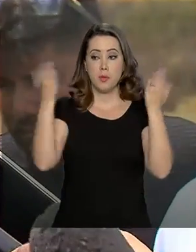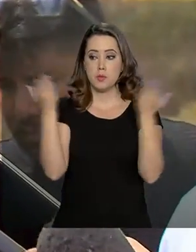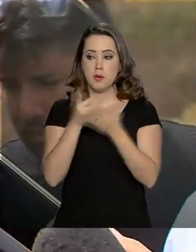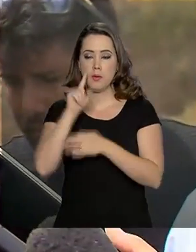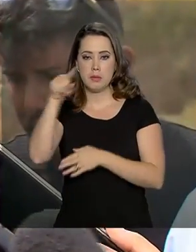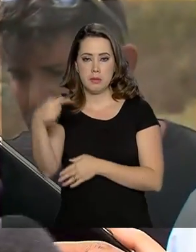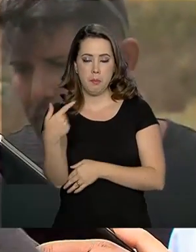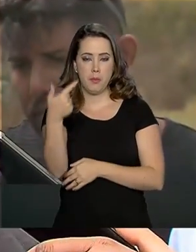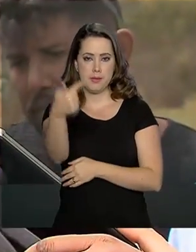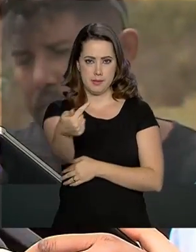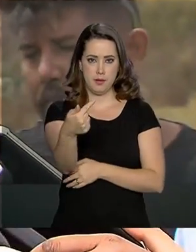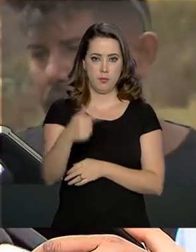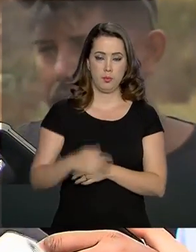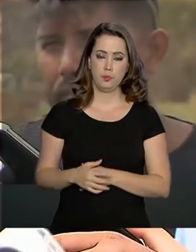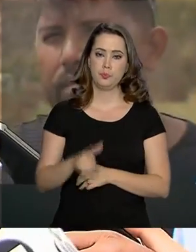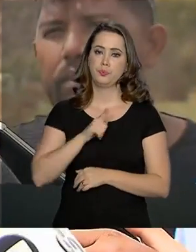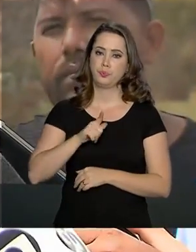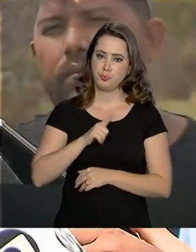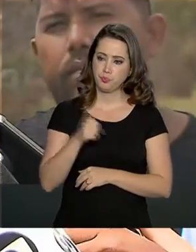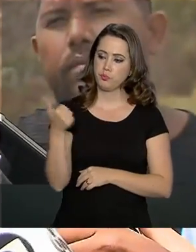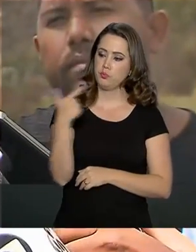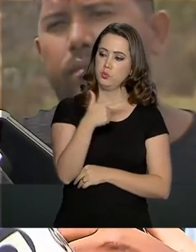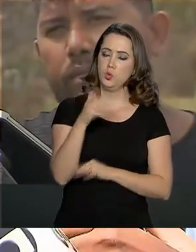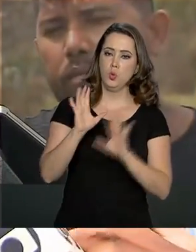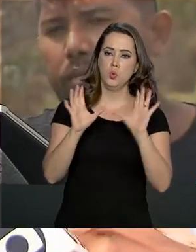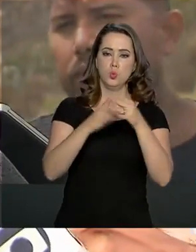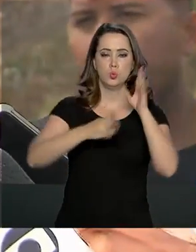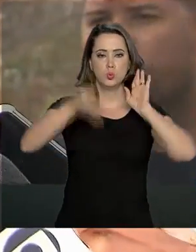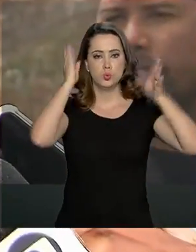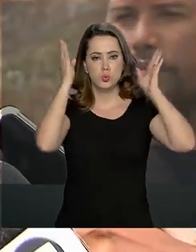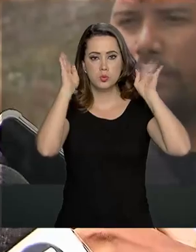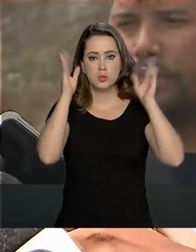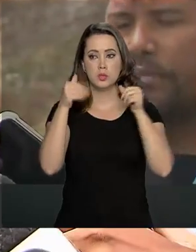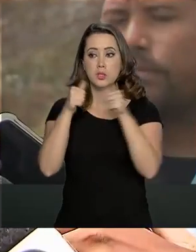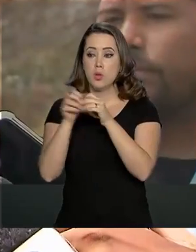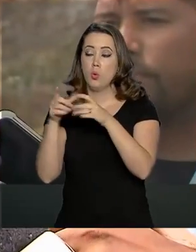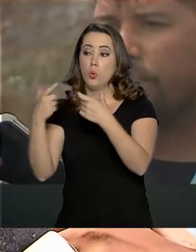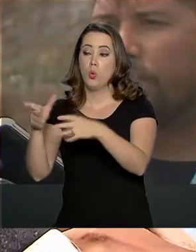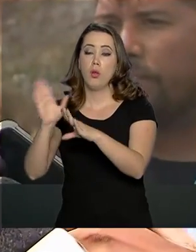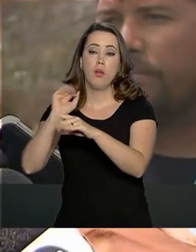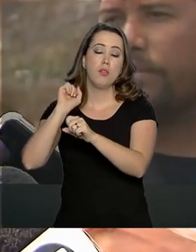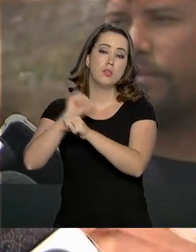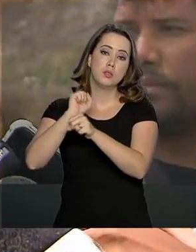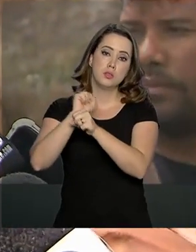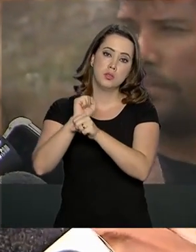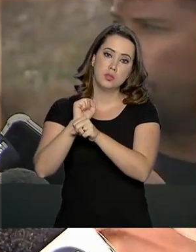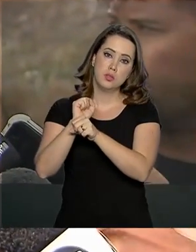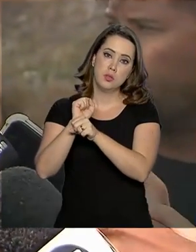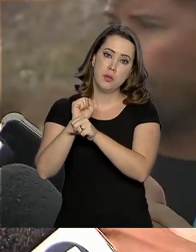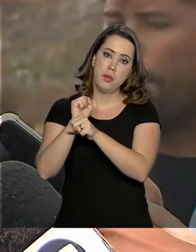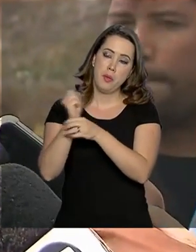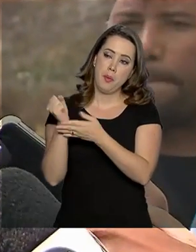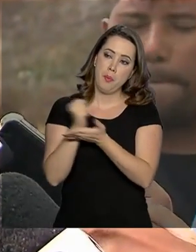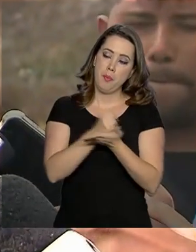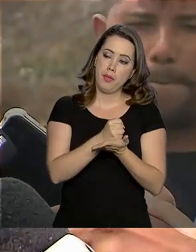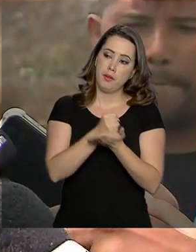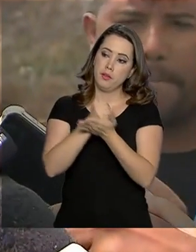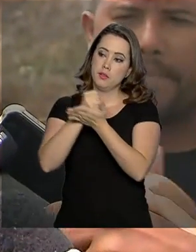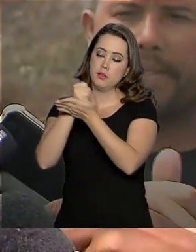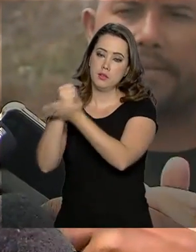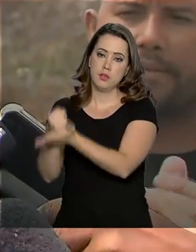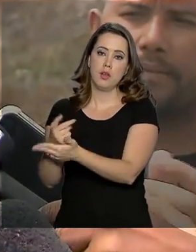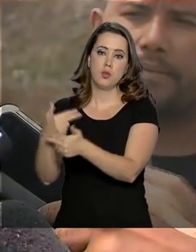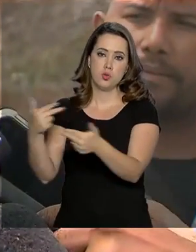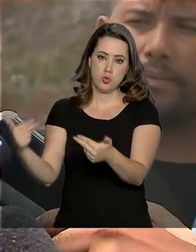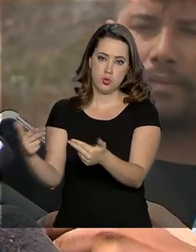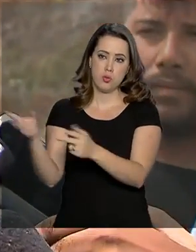7 depois. Existem 12 caminhões que estão na armazenadora para entrega de carga na Venezuela, em